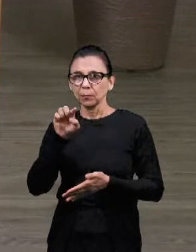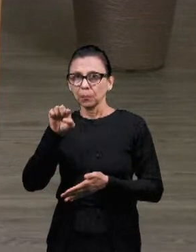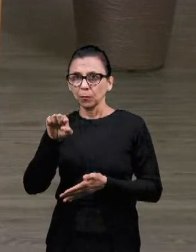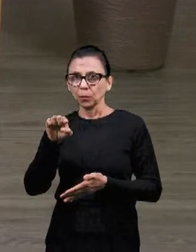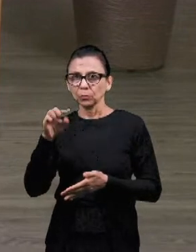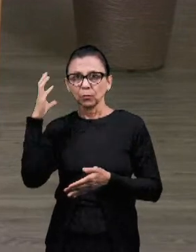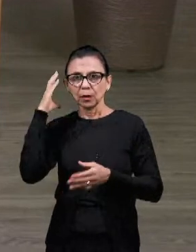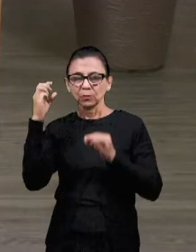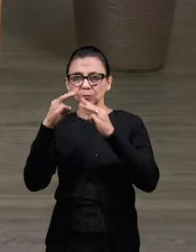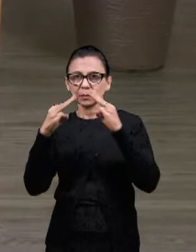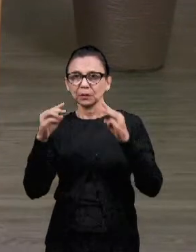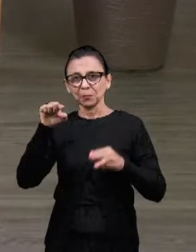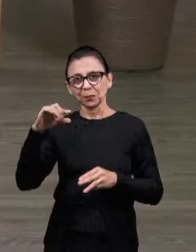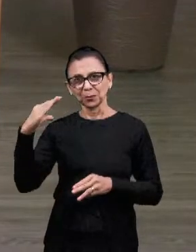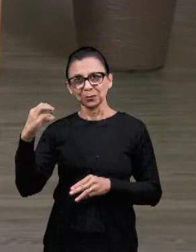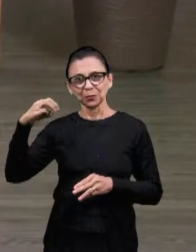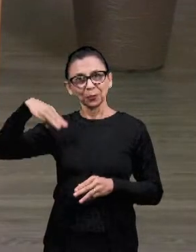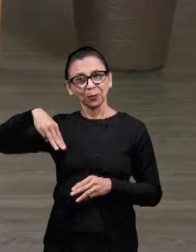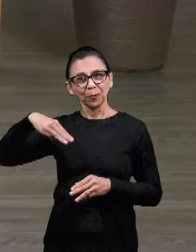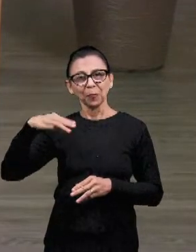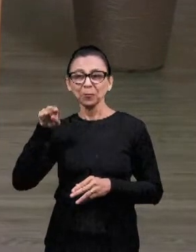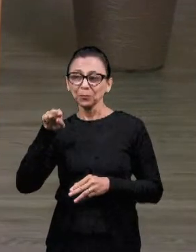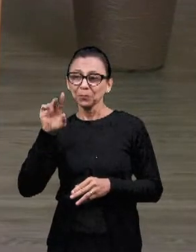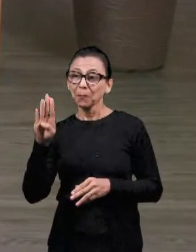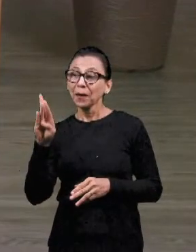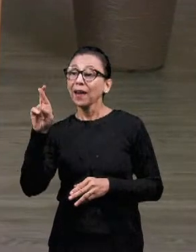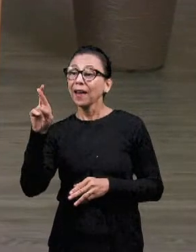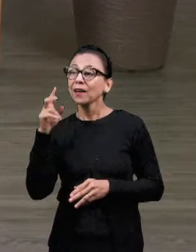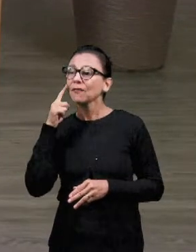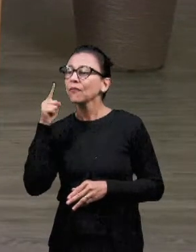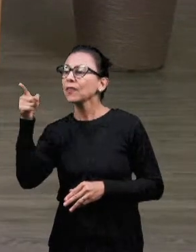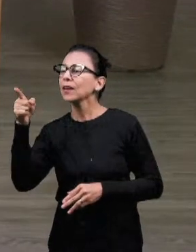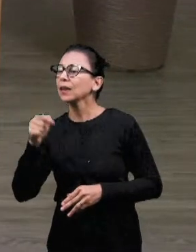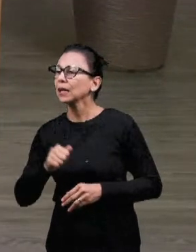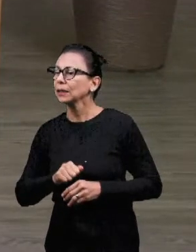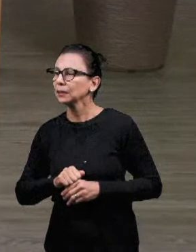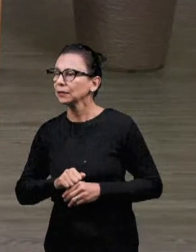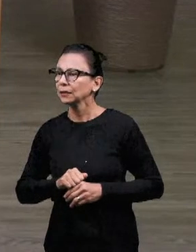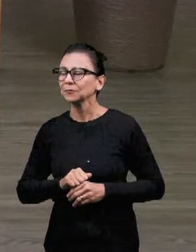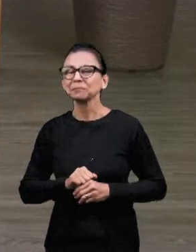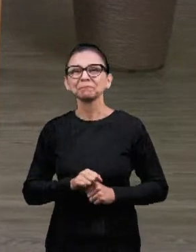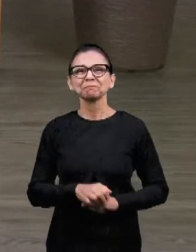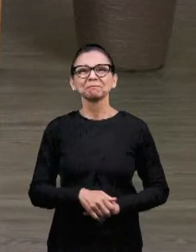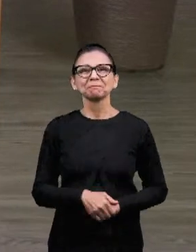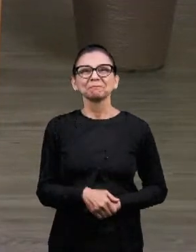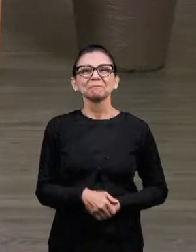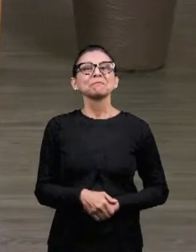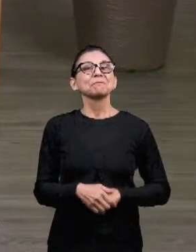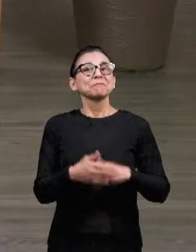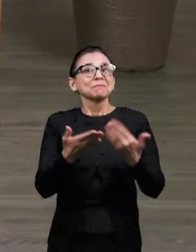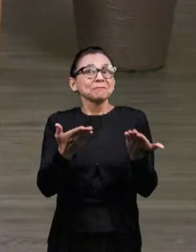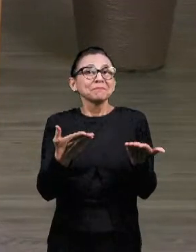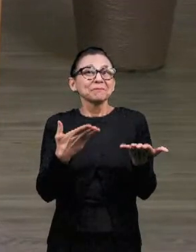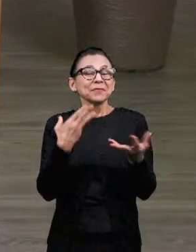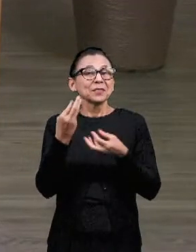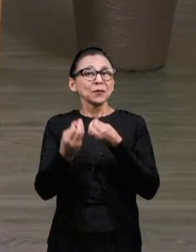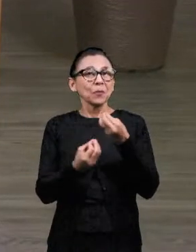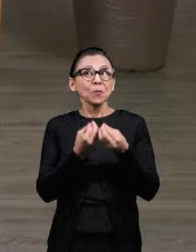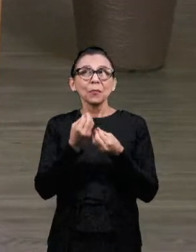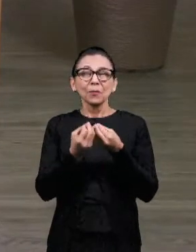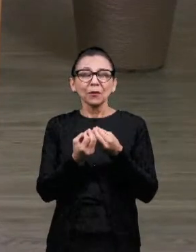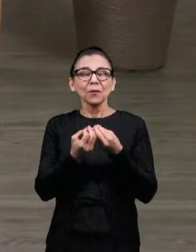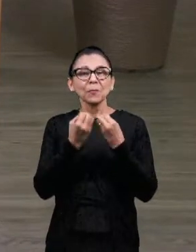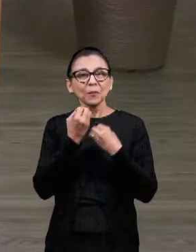www.radiomanaim.com.br. Pega lá. E você vê aí o alcance que aquilo que o senhor nos deu.